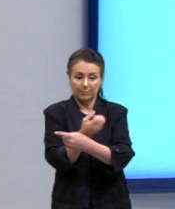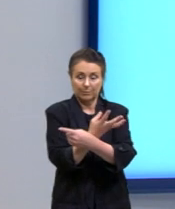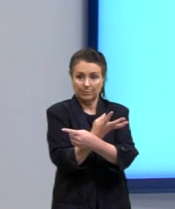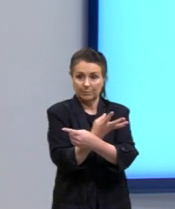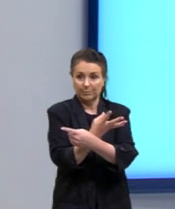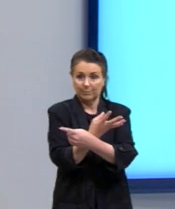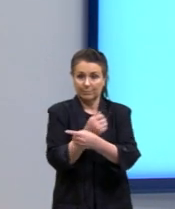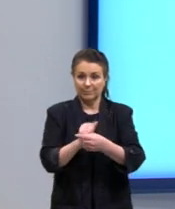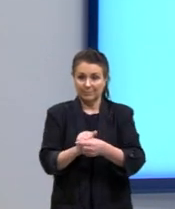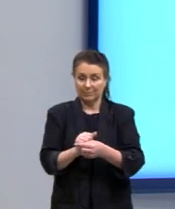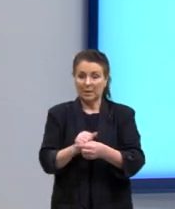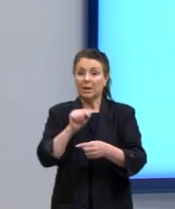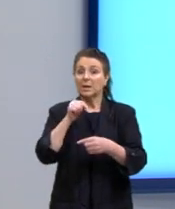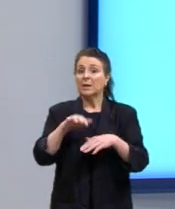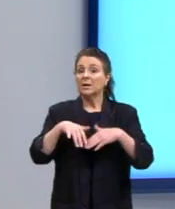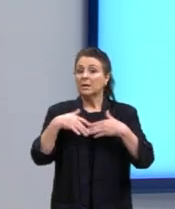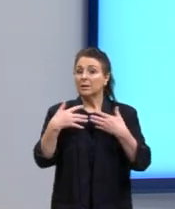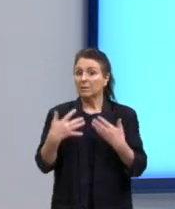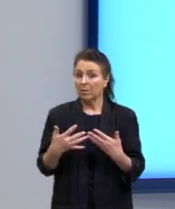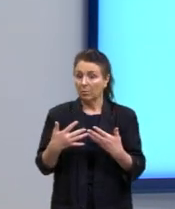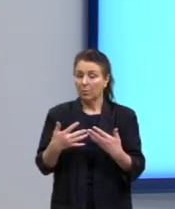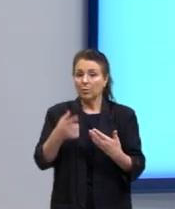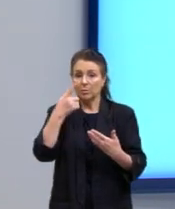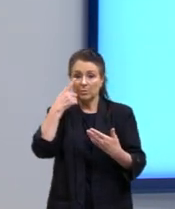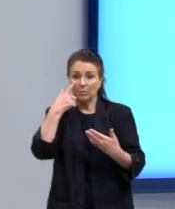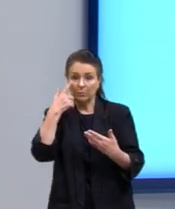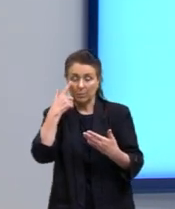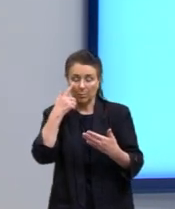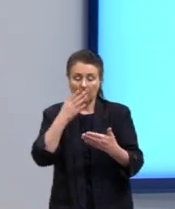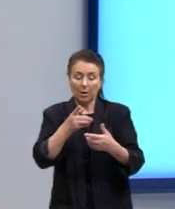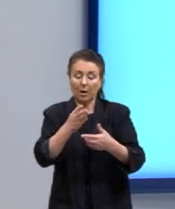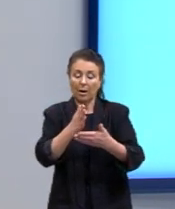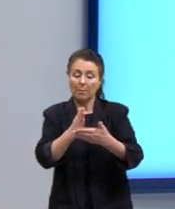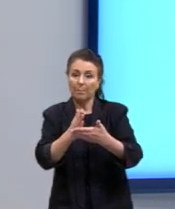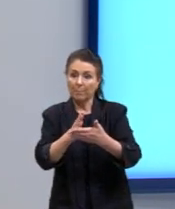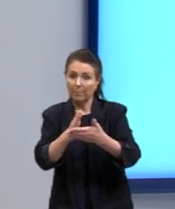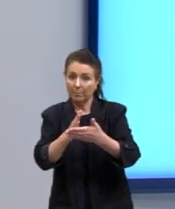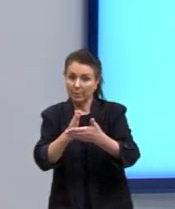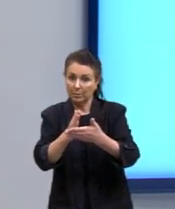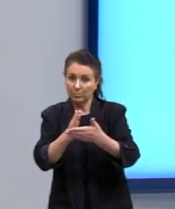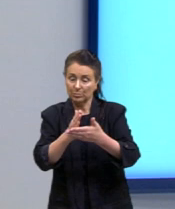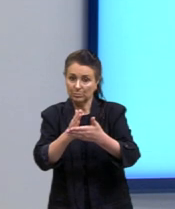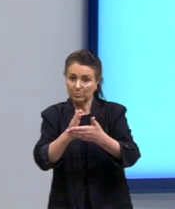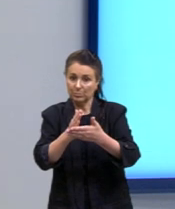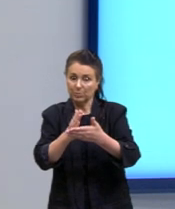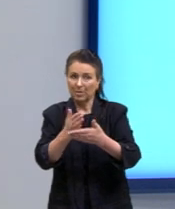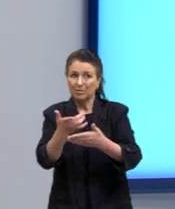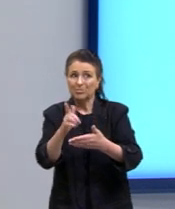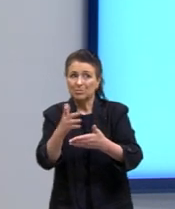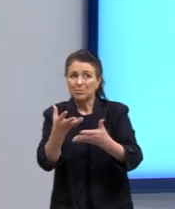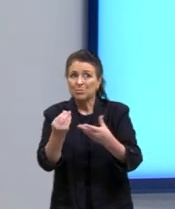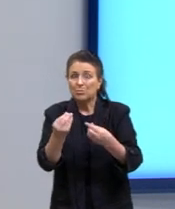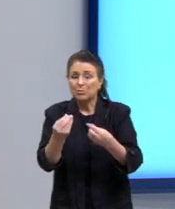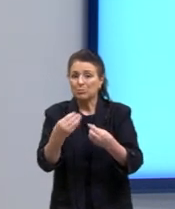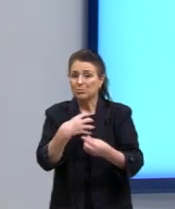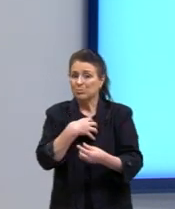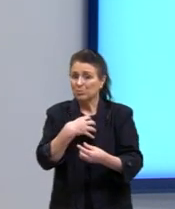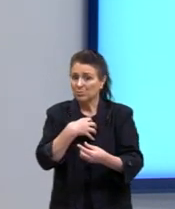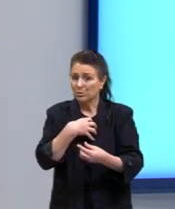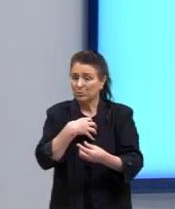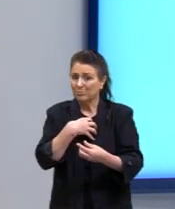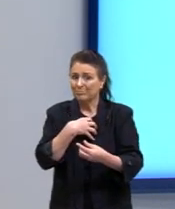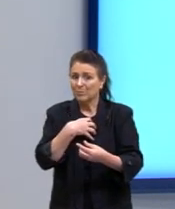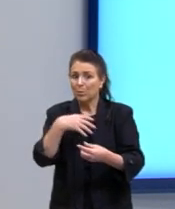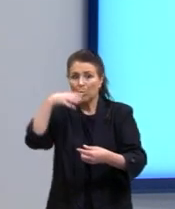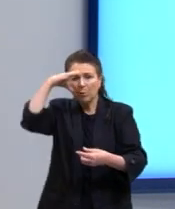né essa situação que nós vimos quando a média ela não faz muito sentido de acordo com os valores